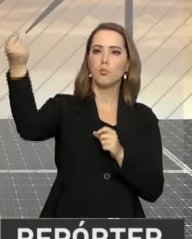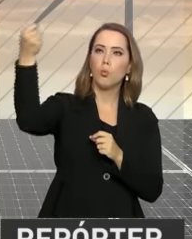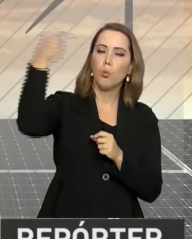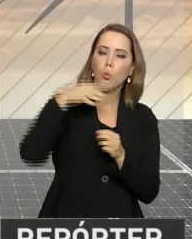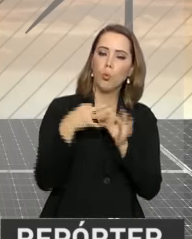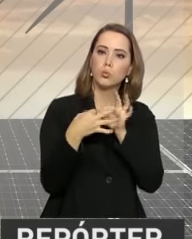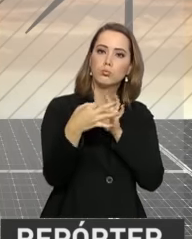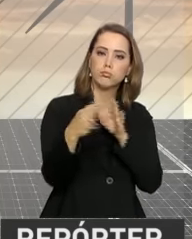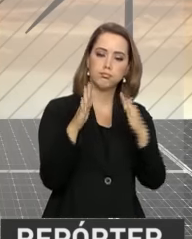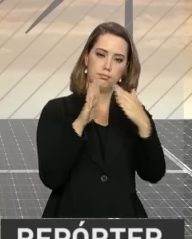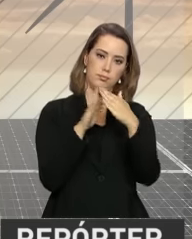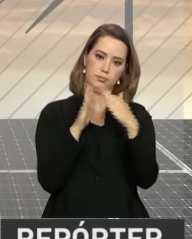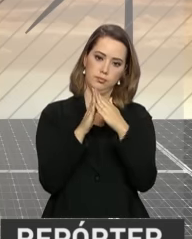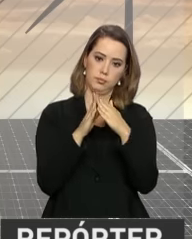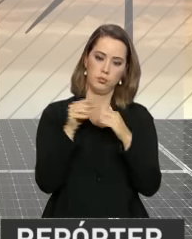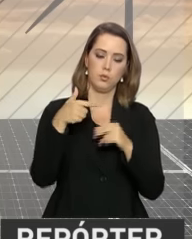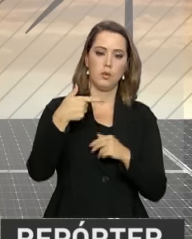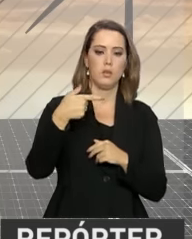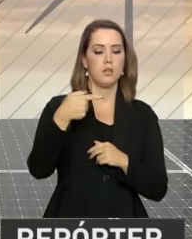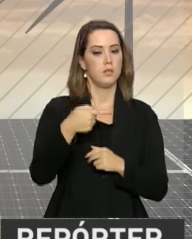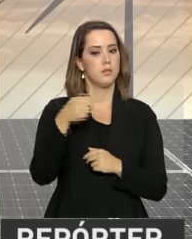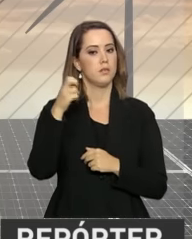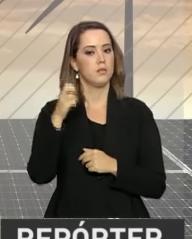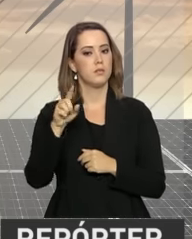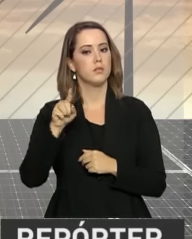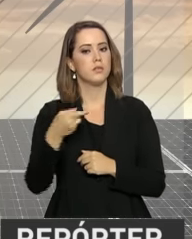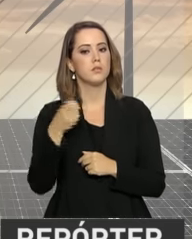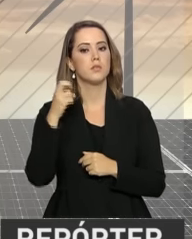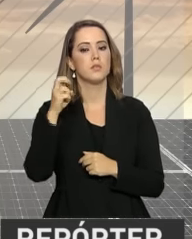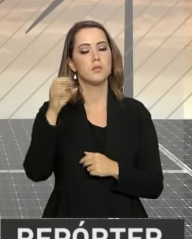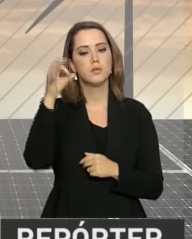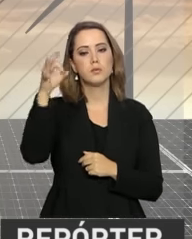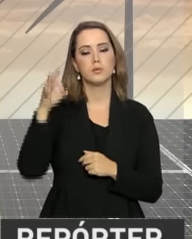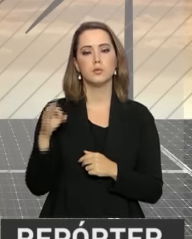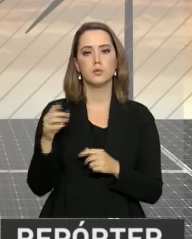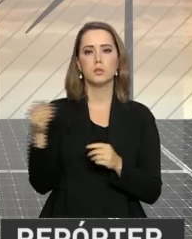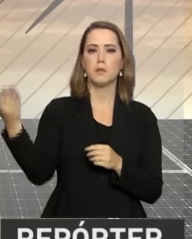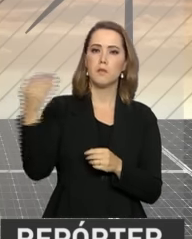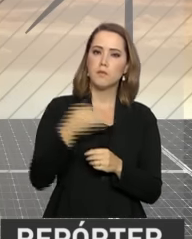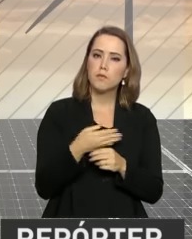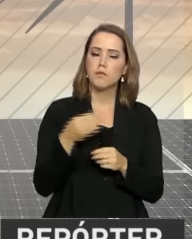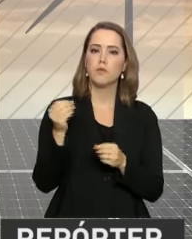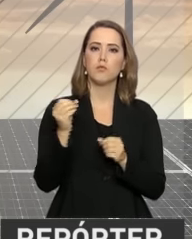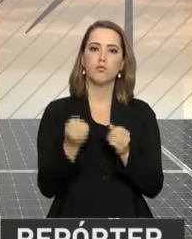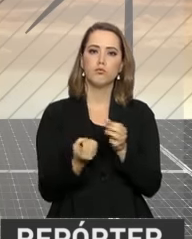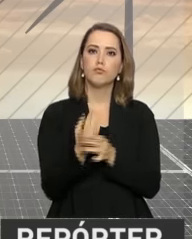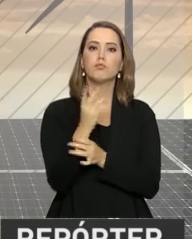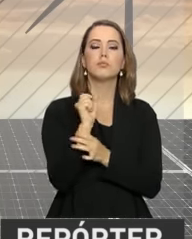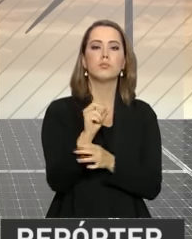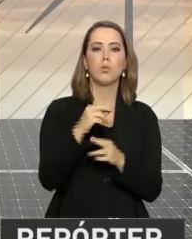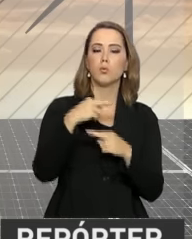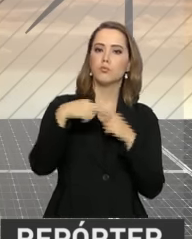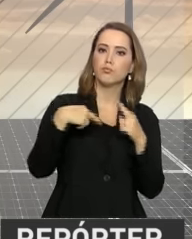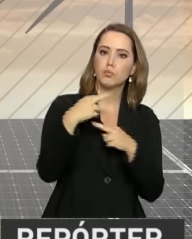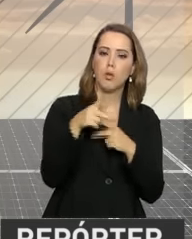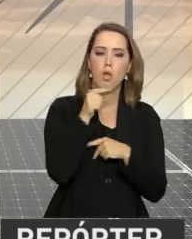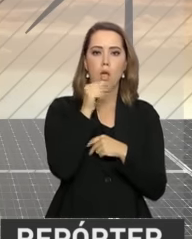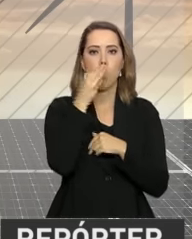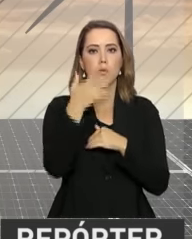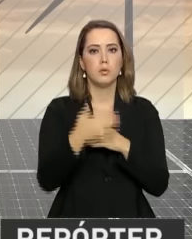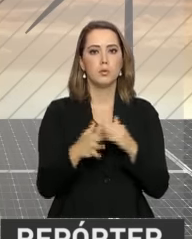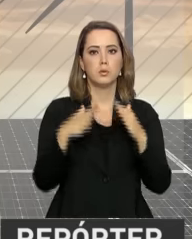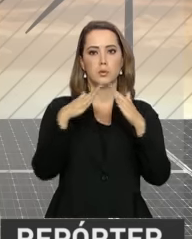a casa do brasileiro 75,5 vende de fontes renováveis como hidroelétricas e painéis de